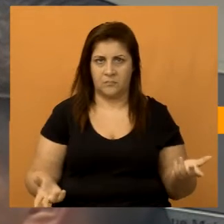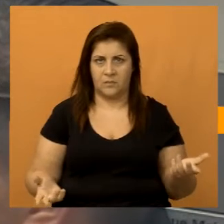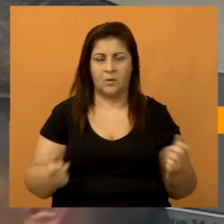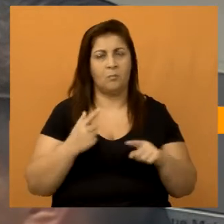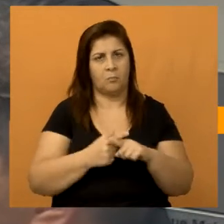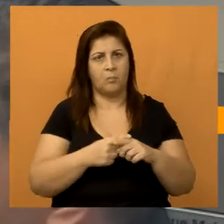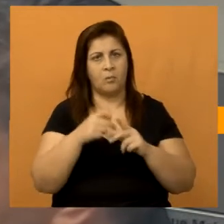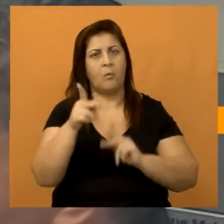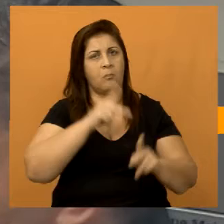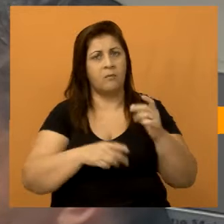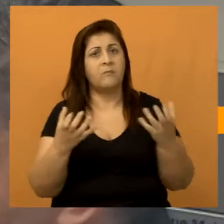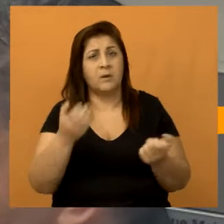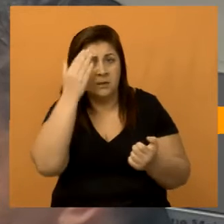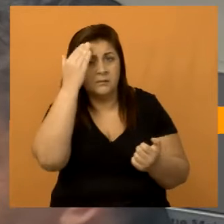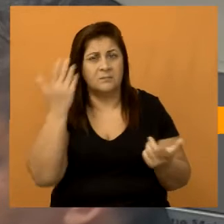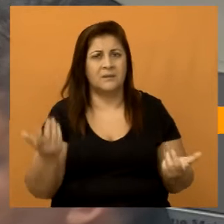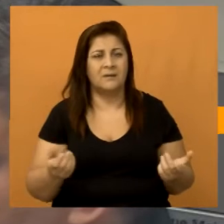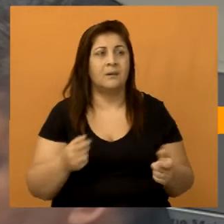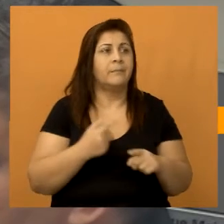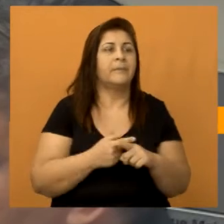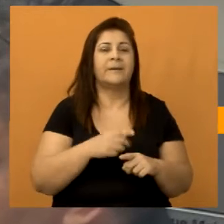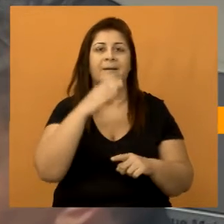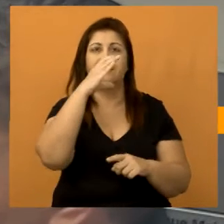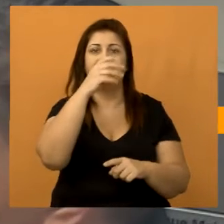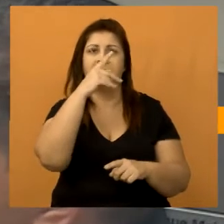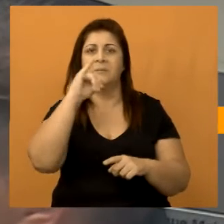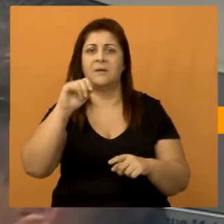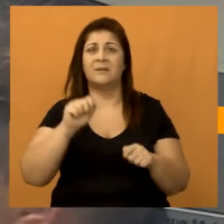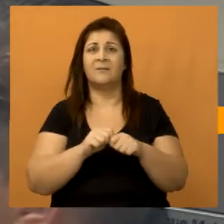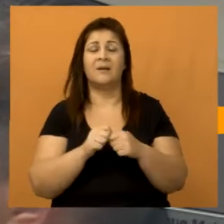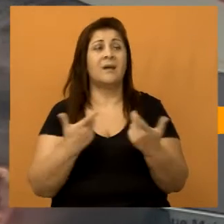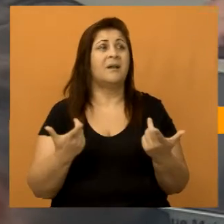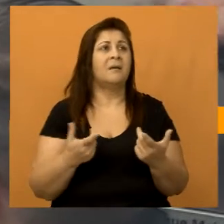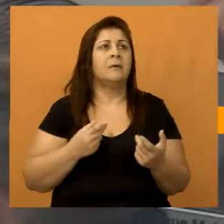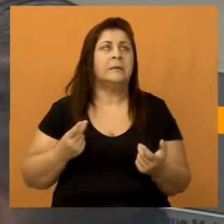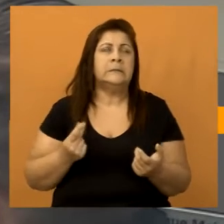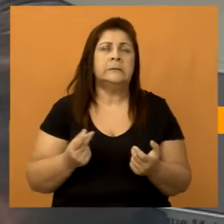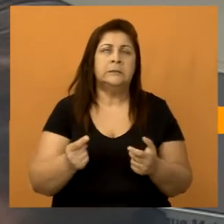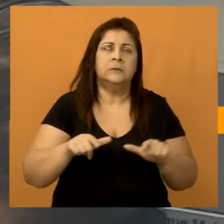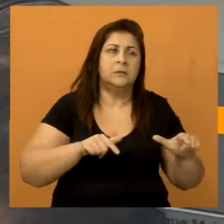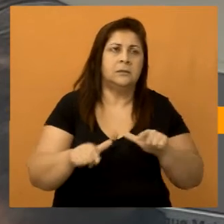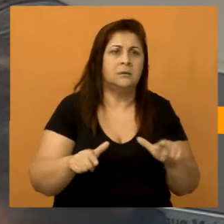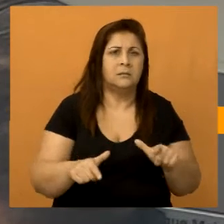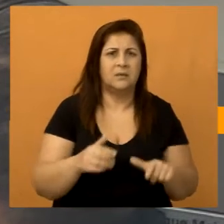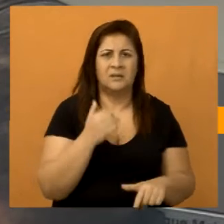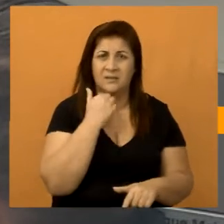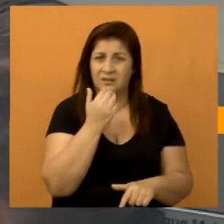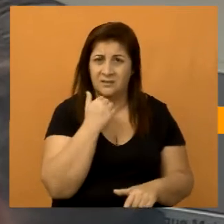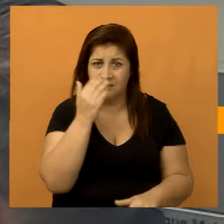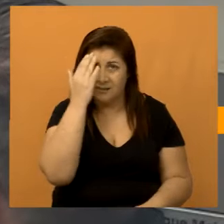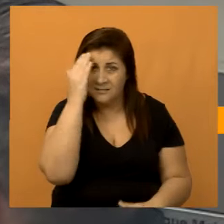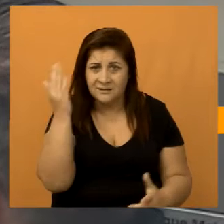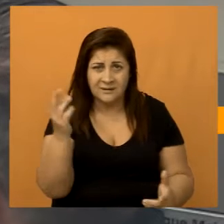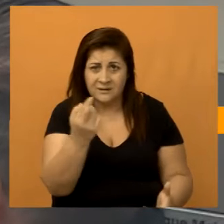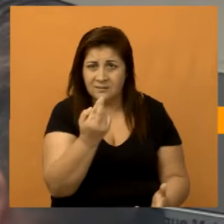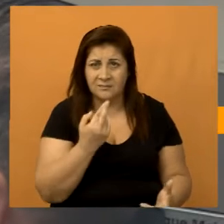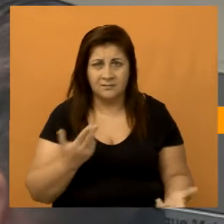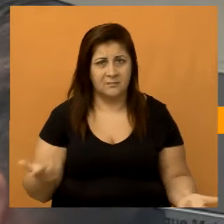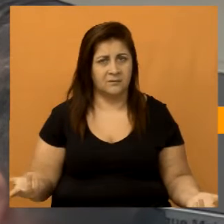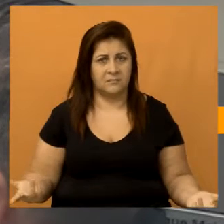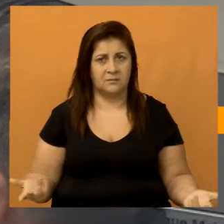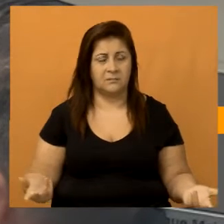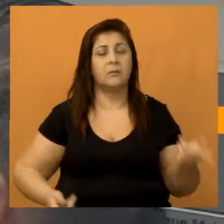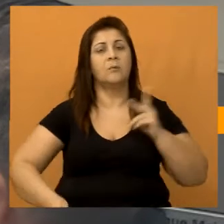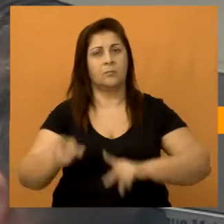sabendo. Porque senão não adianta fazer uma CPI, ficar o resto da vida aqui, e chega ali o povo não sabe o resultado. Então o povo